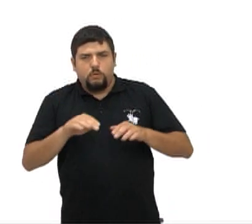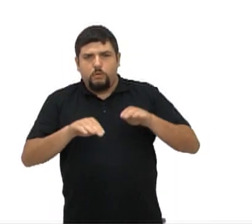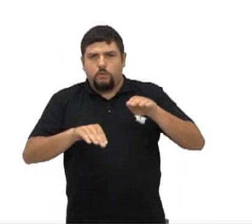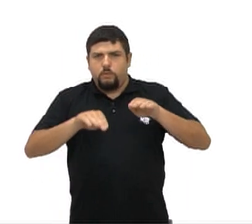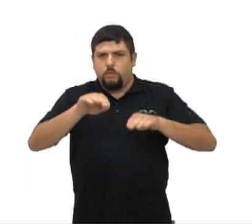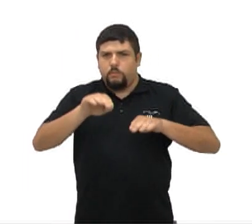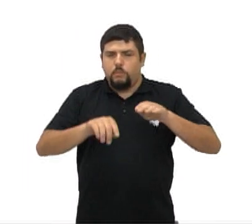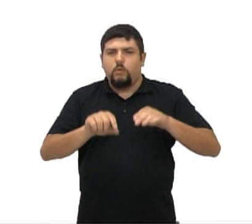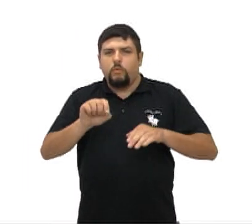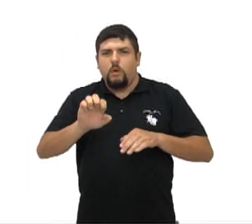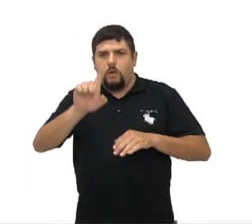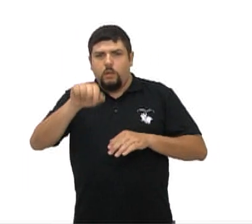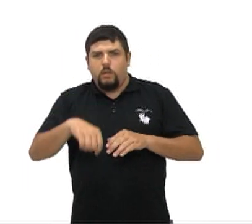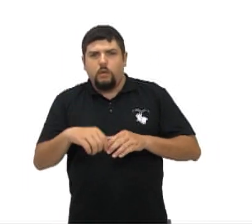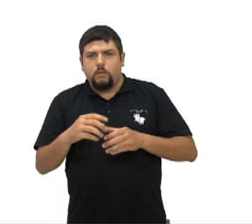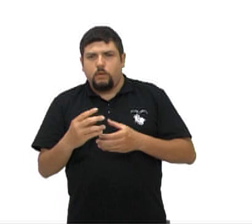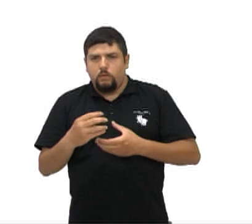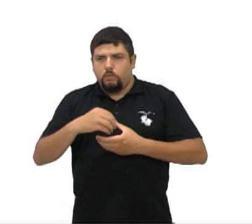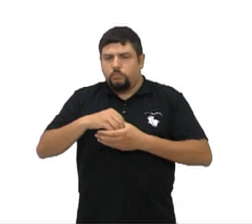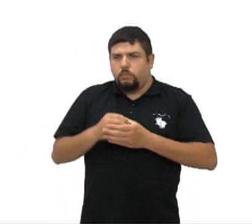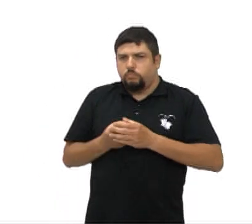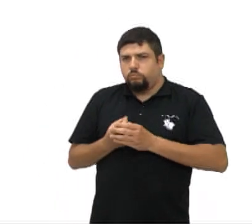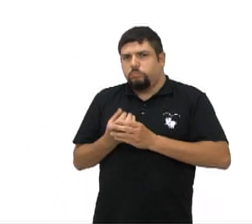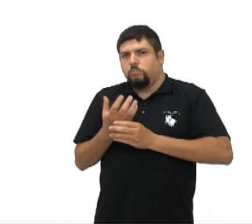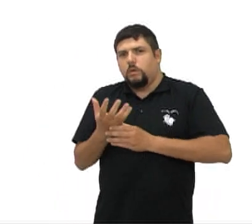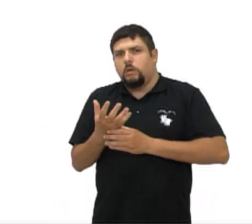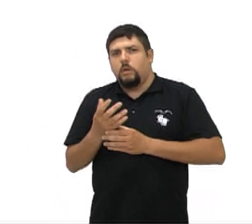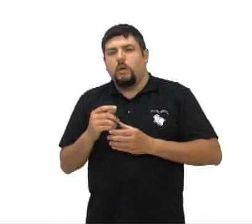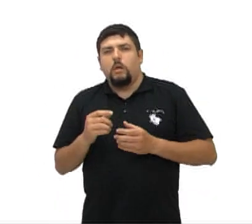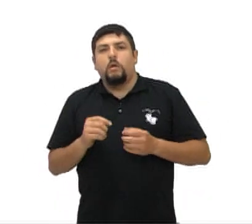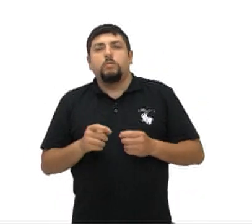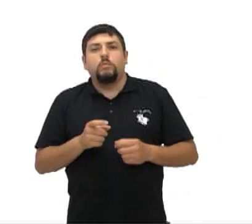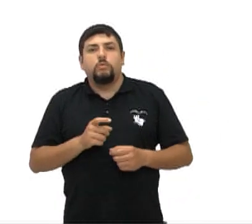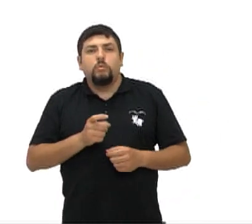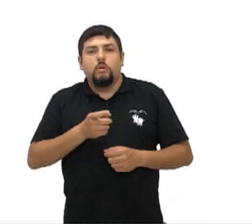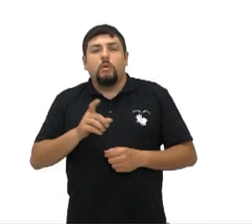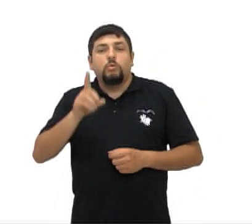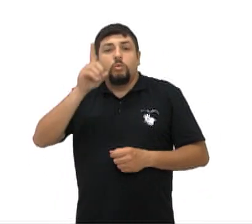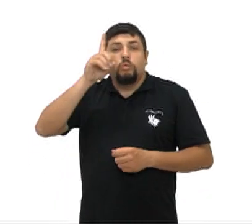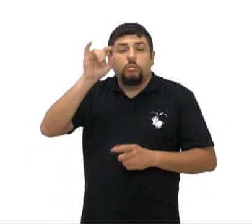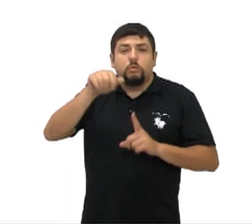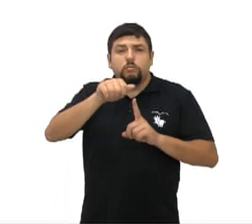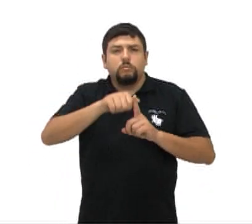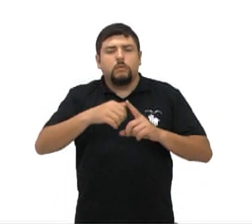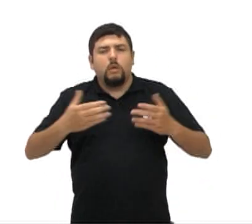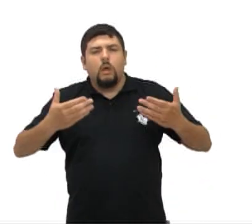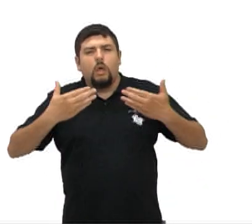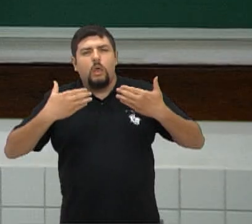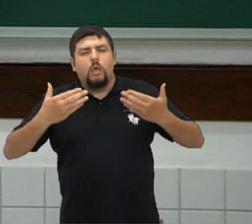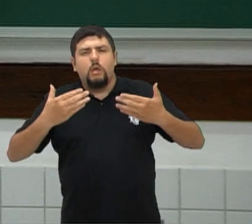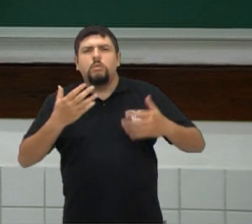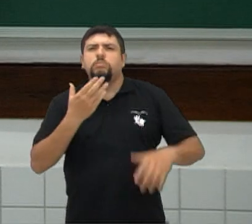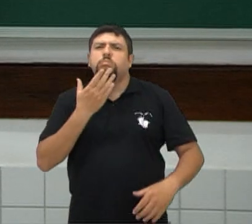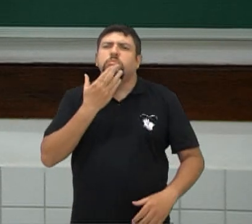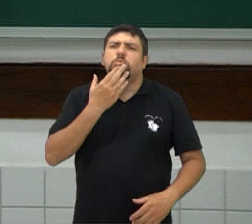anteriormente, é endotérmico, indique a cor predominante em um dia quente de verão. Desconsidere as